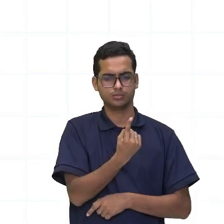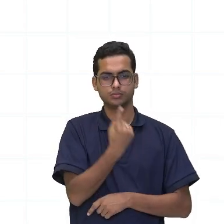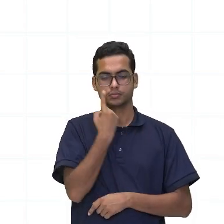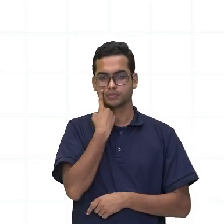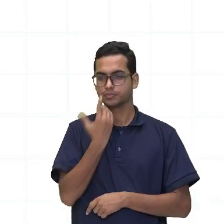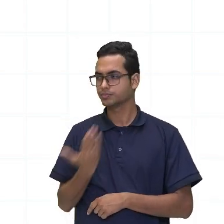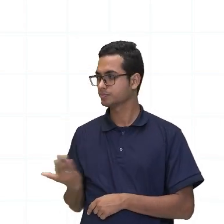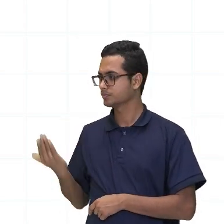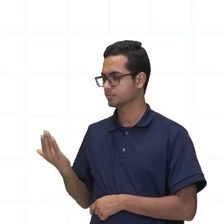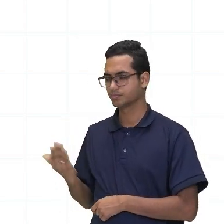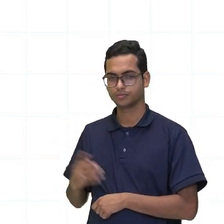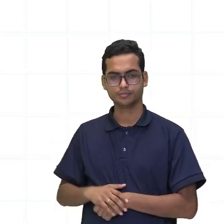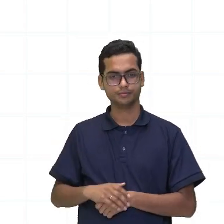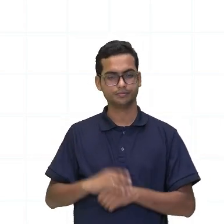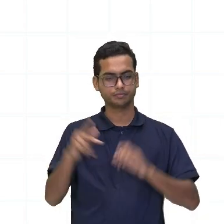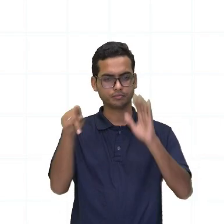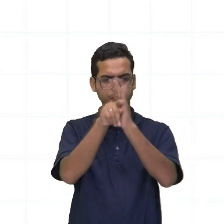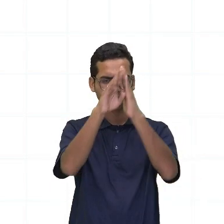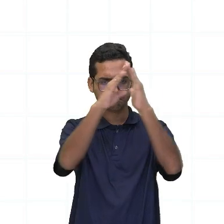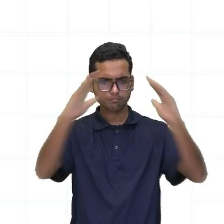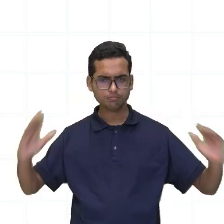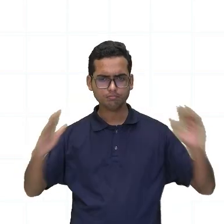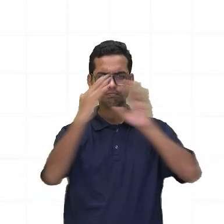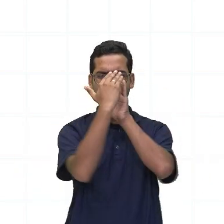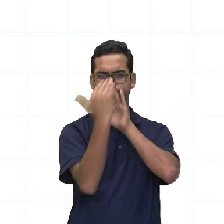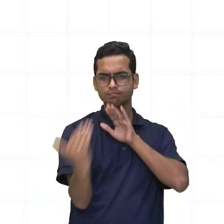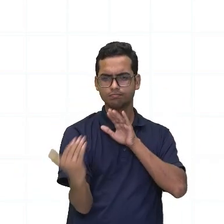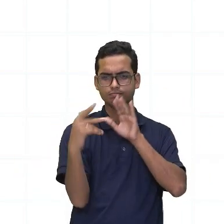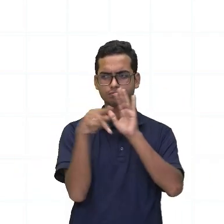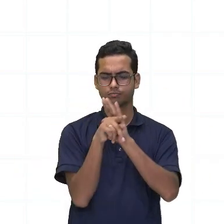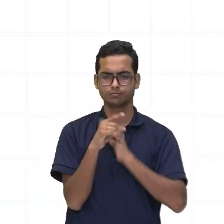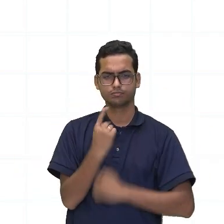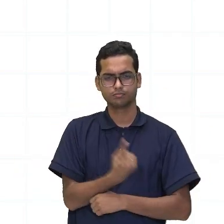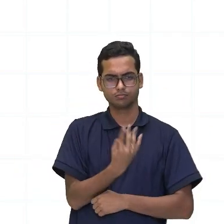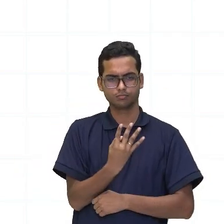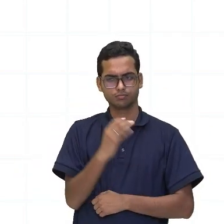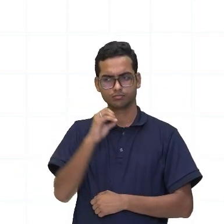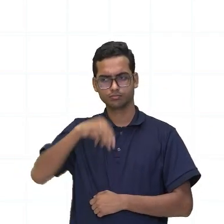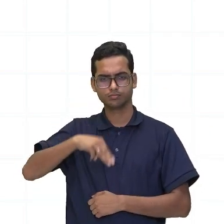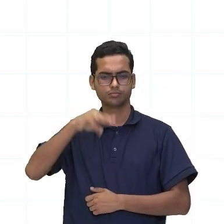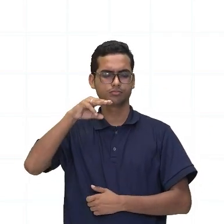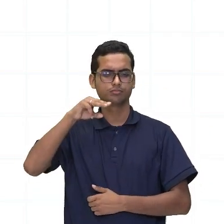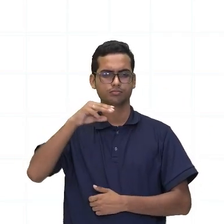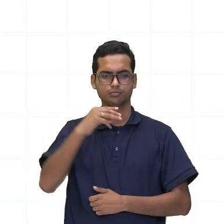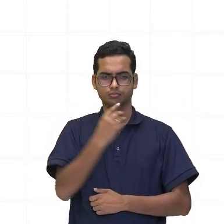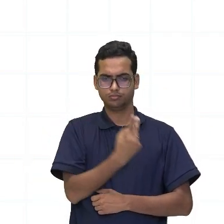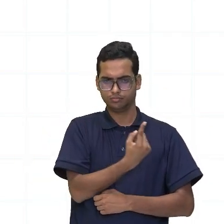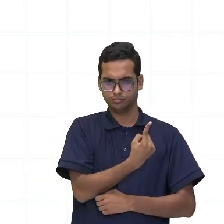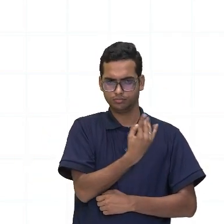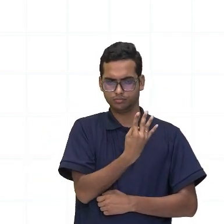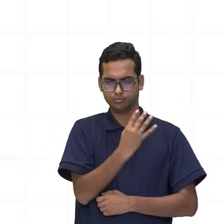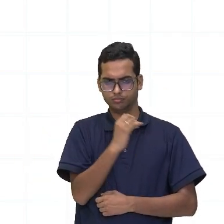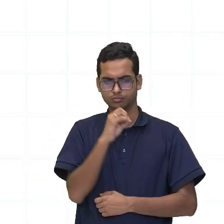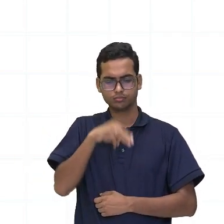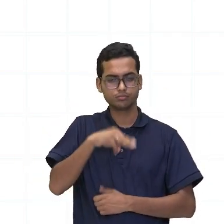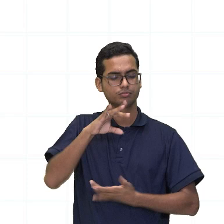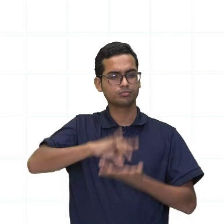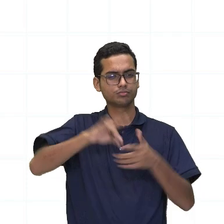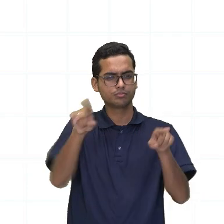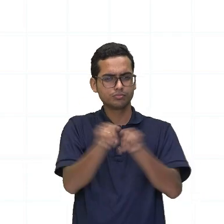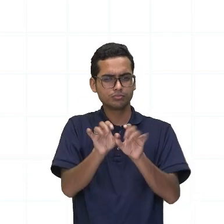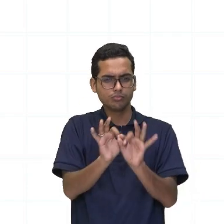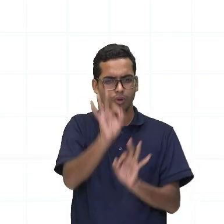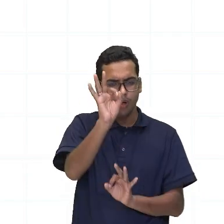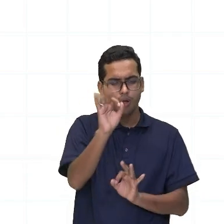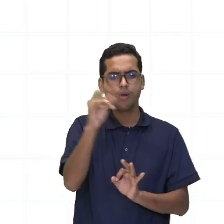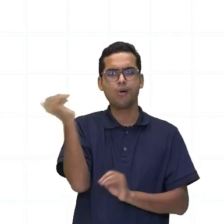na entrada dela, nós temos também, fazendo parte das 3, nós temos Quéops, Khafre e Miquerinos, tá?